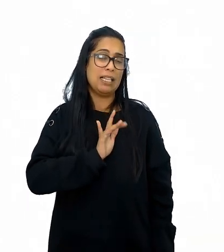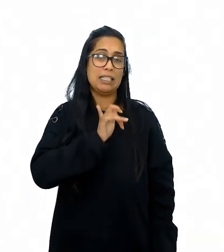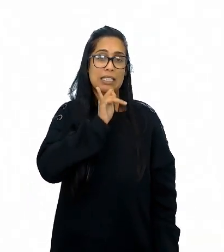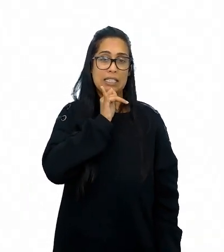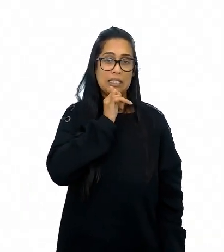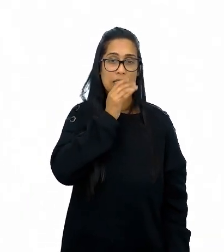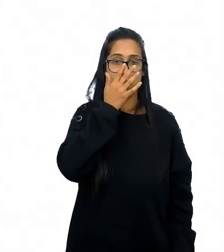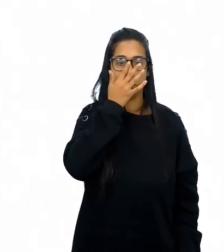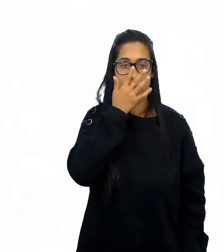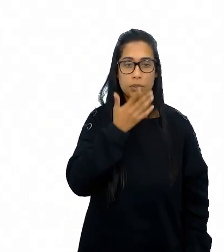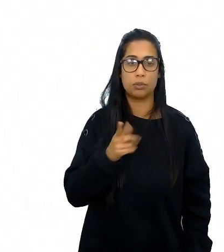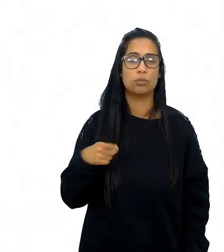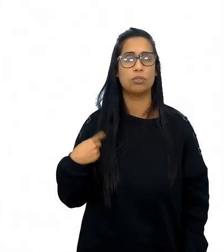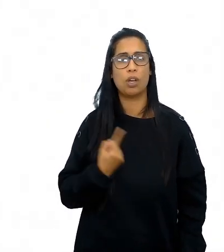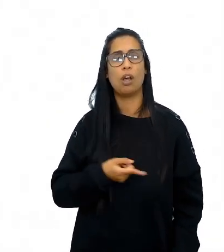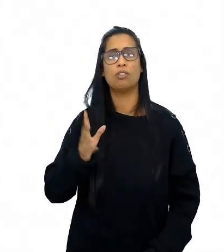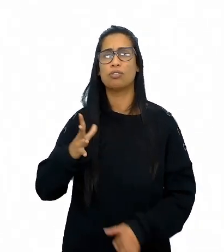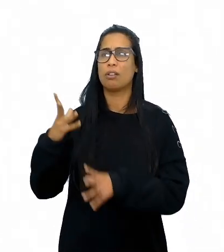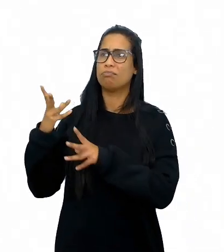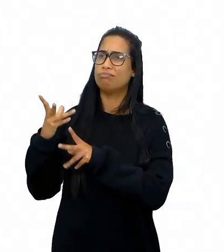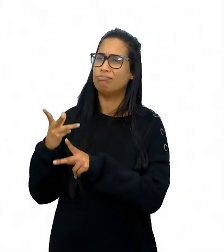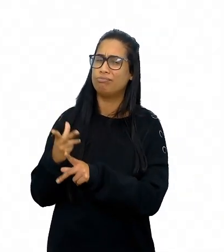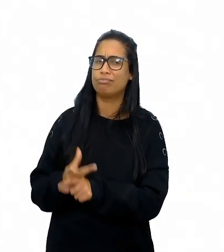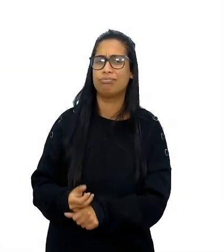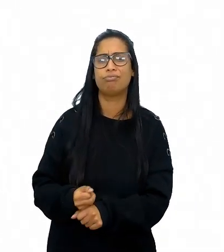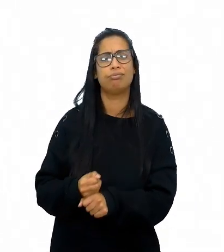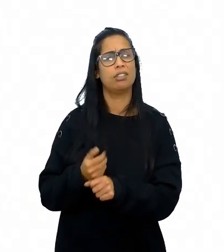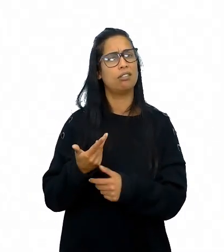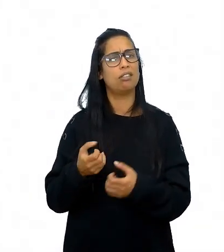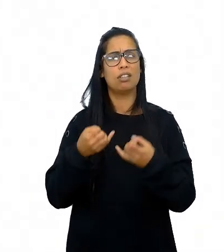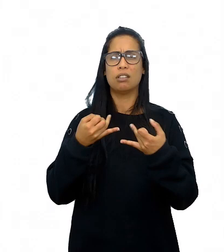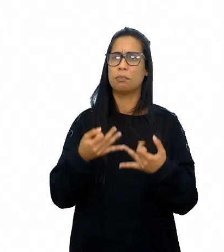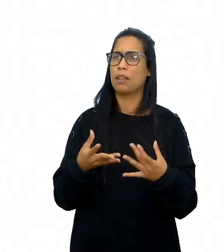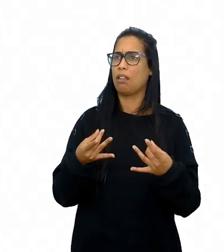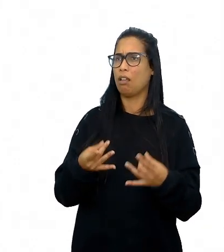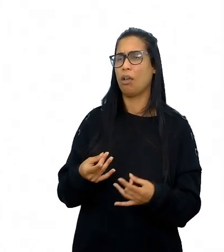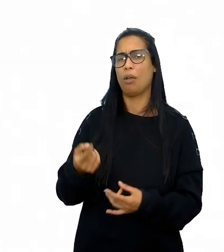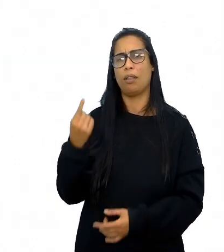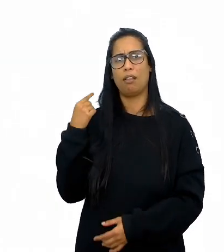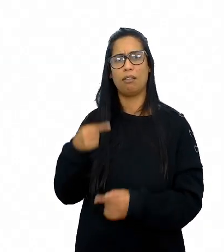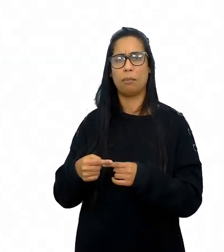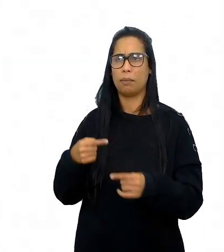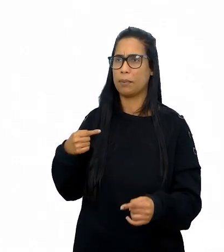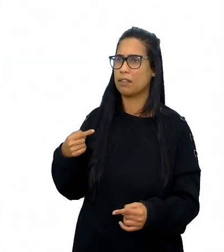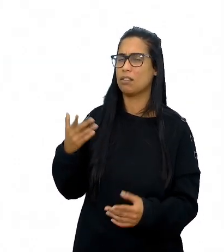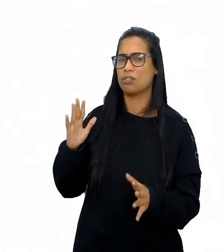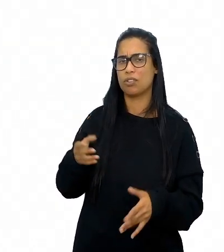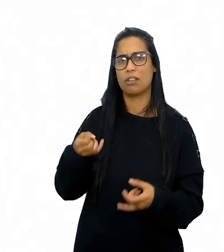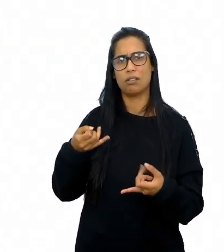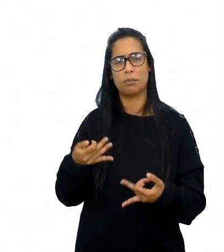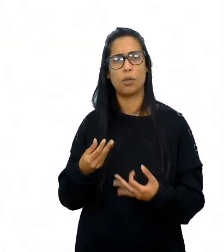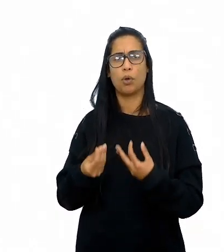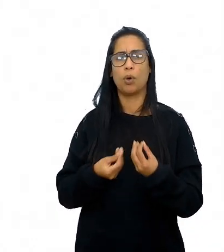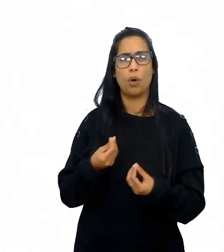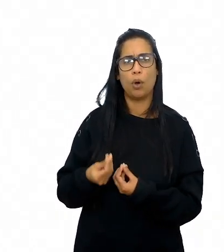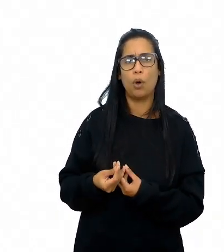gente já tinha visto tudo isso nas nossas formações passadas, vamos então associar essas práticas